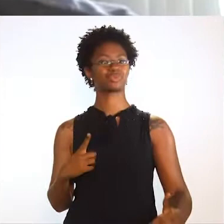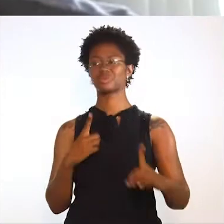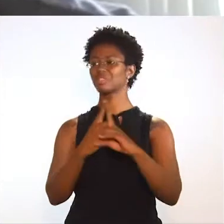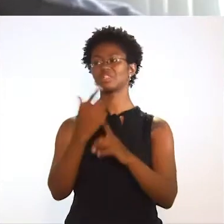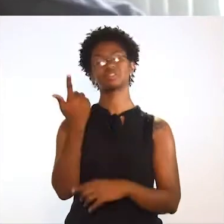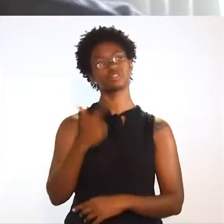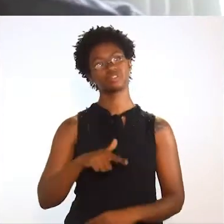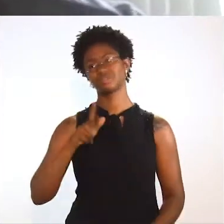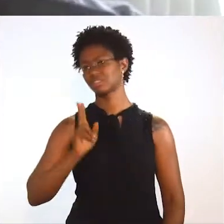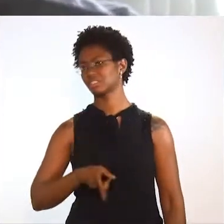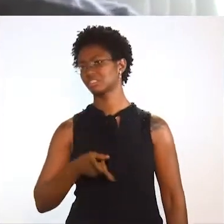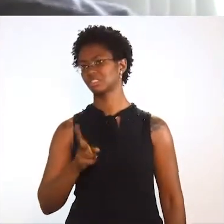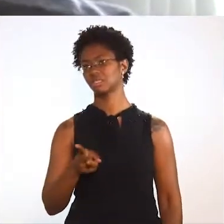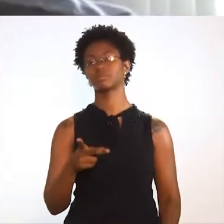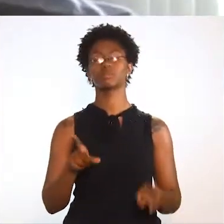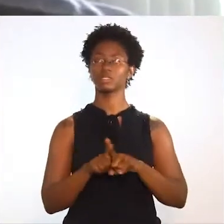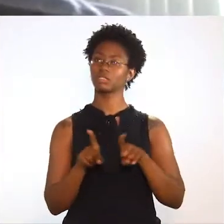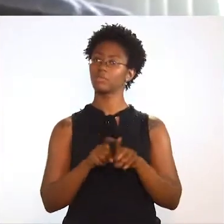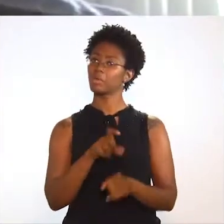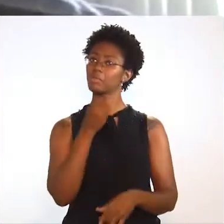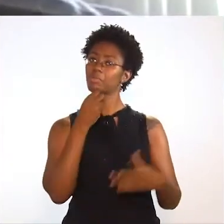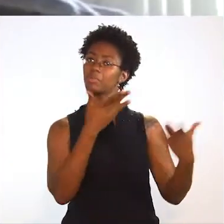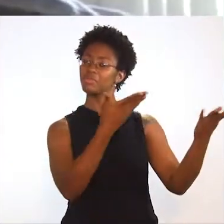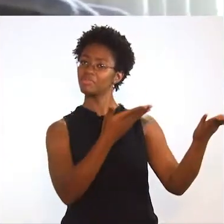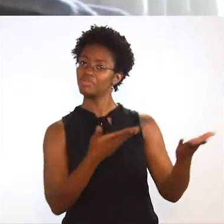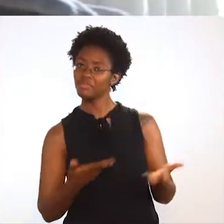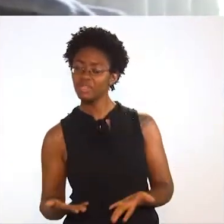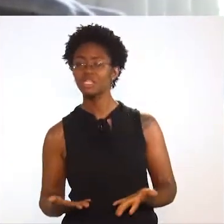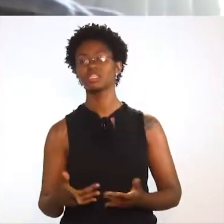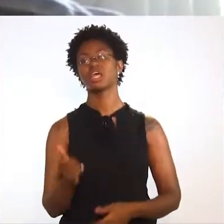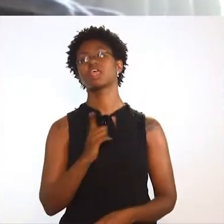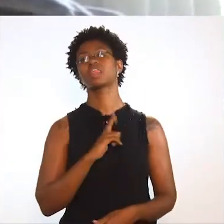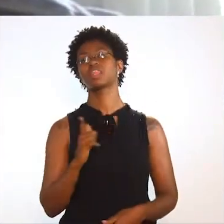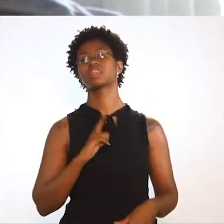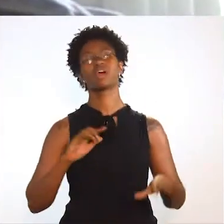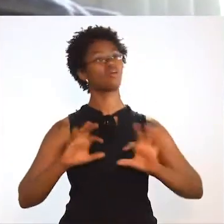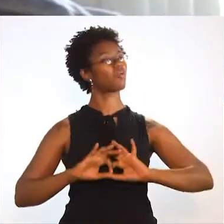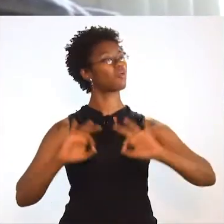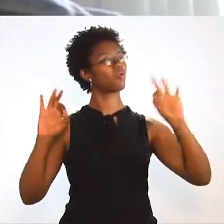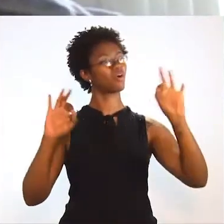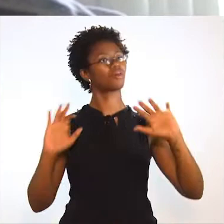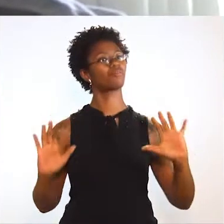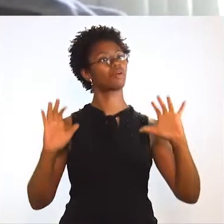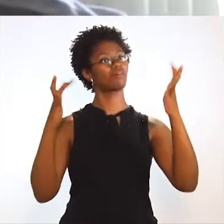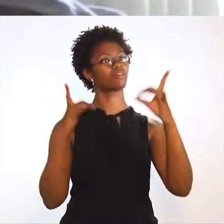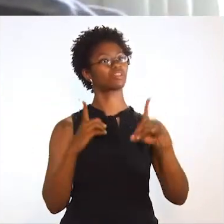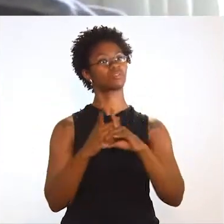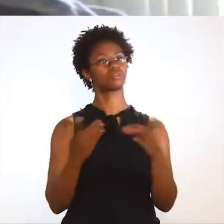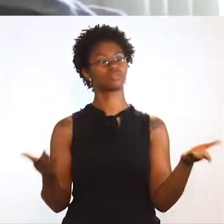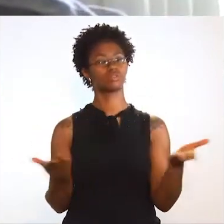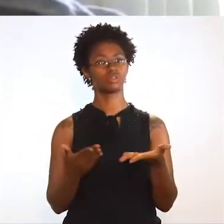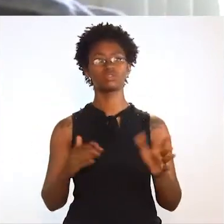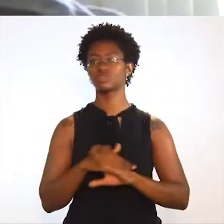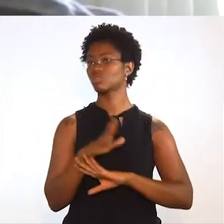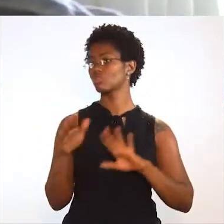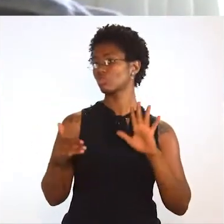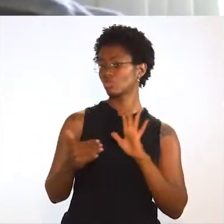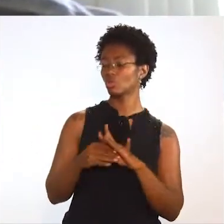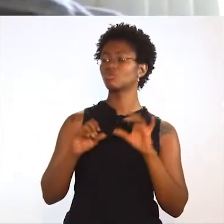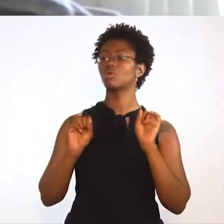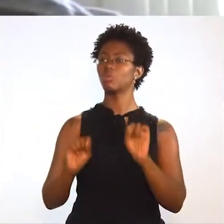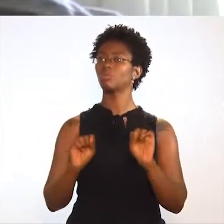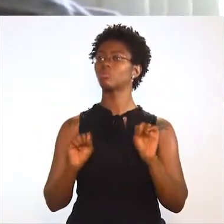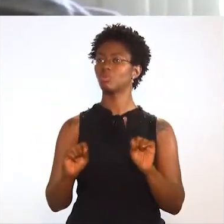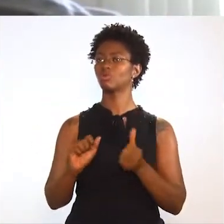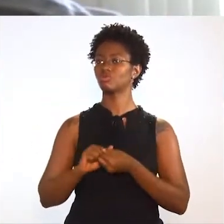revê-las, tá? E sejam muito bem-vindas e que tenhamos um ótimo evento e que todos da rede possam